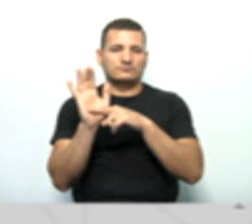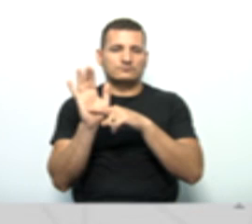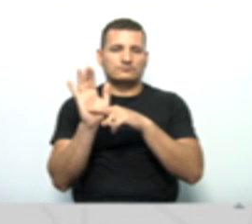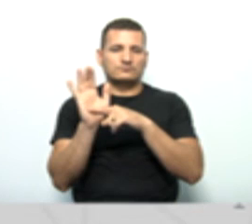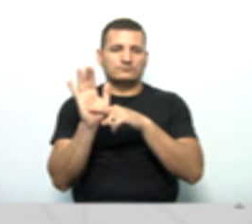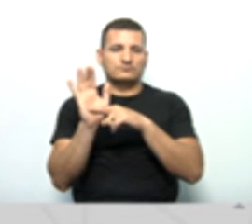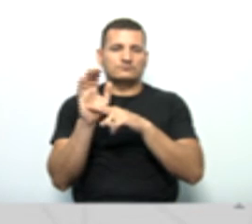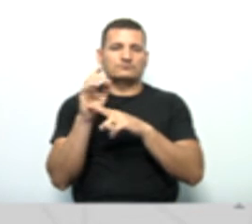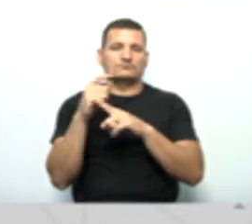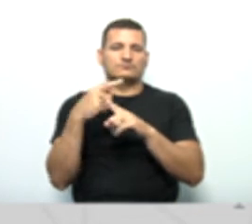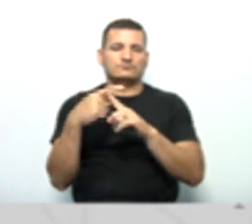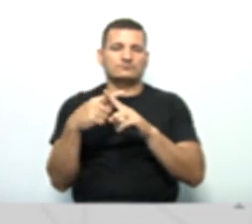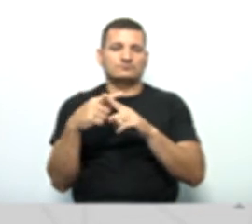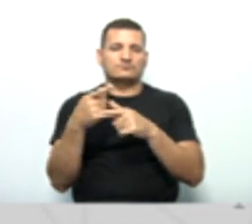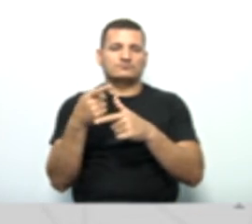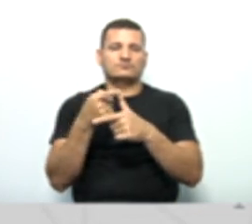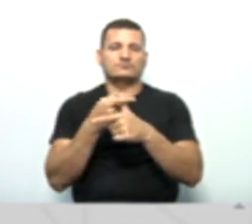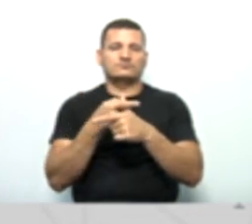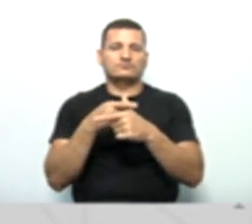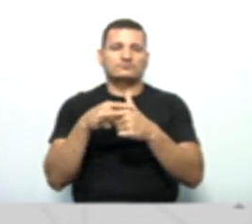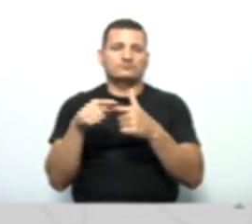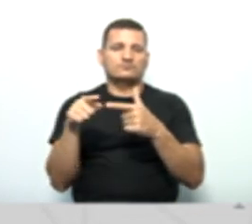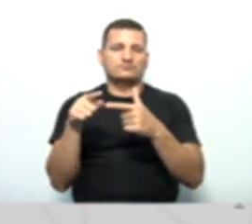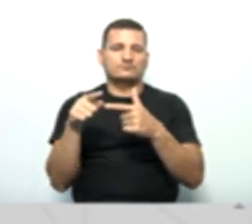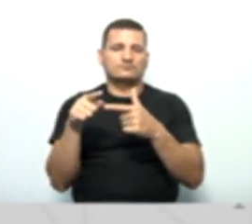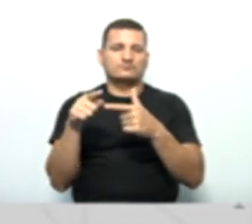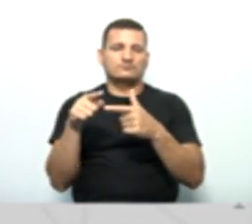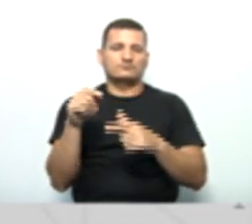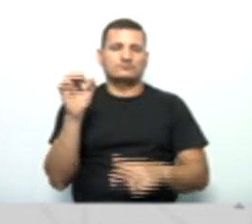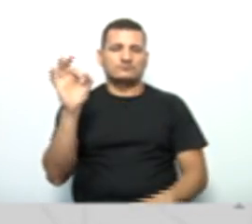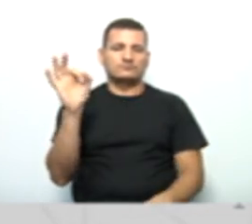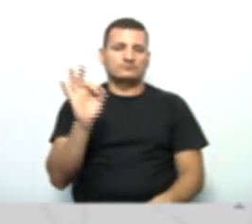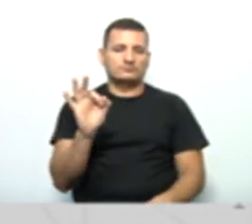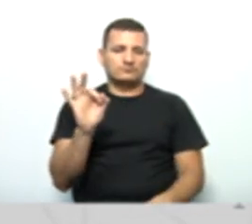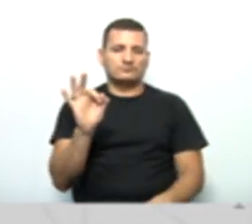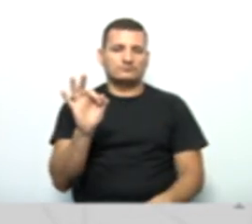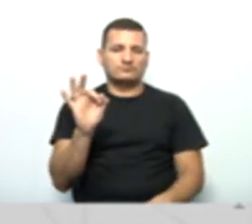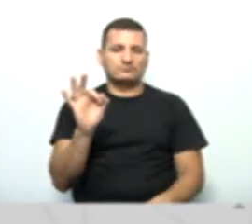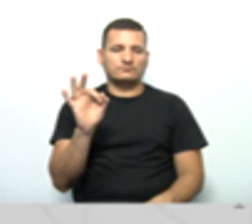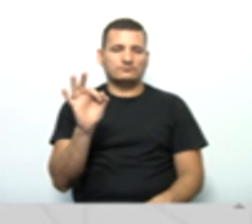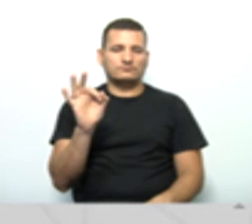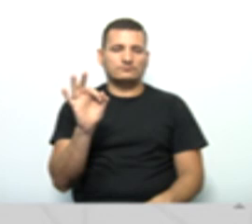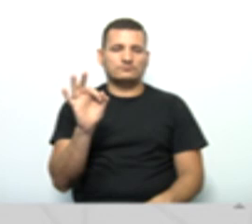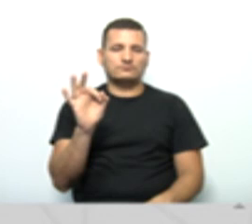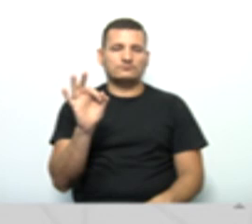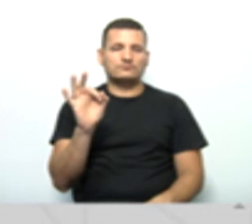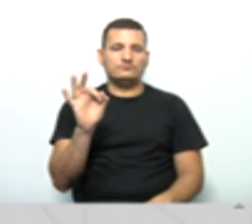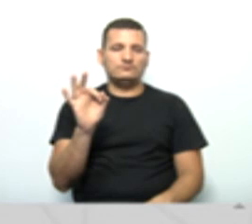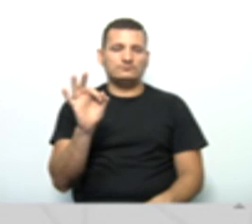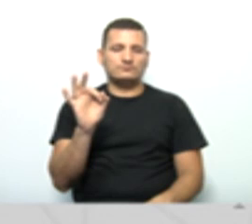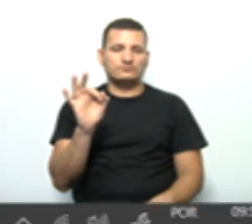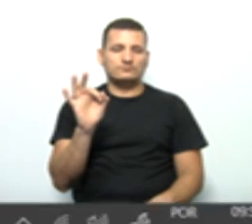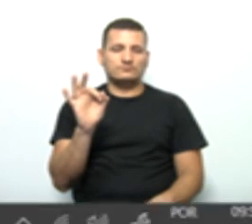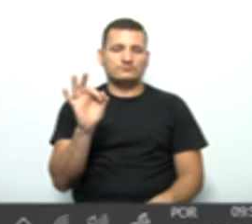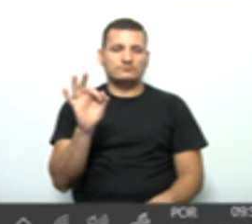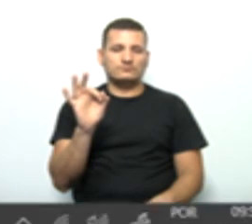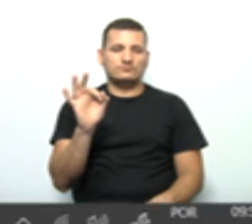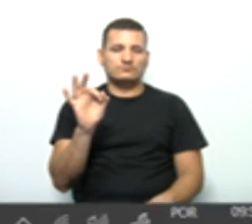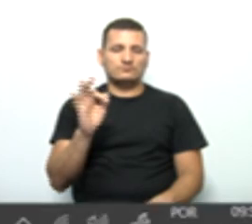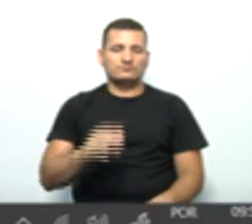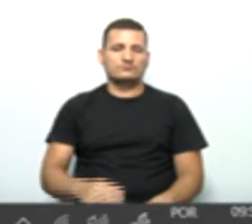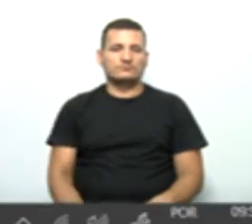divisão e a porcentagem, tá vendo? Ok, agora vamos sair